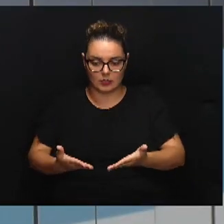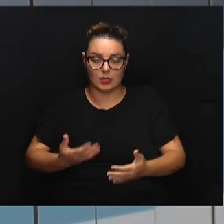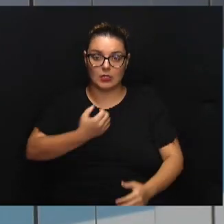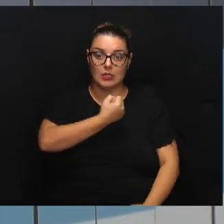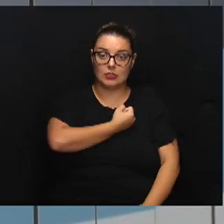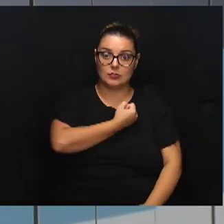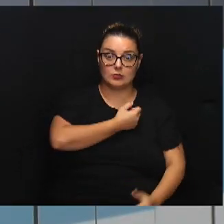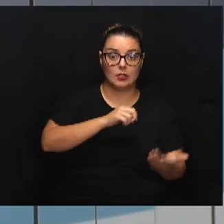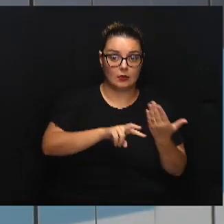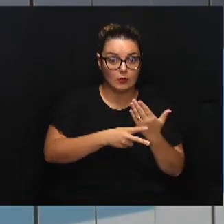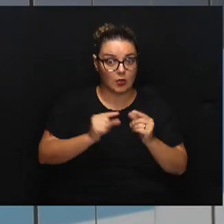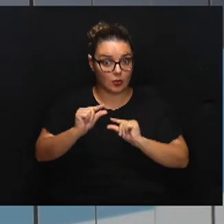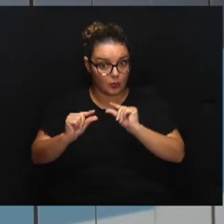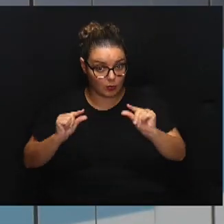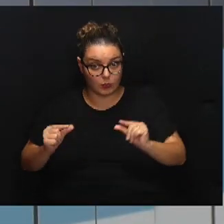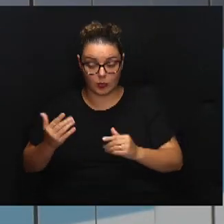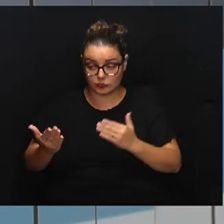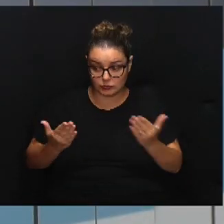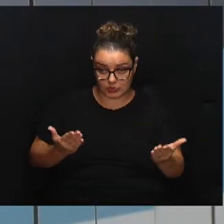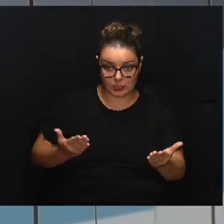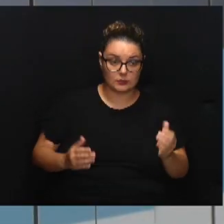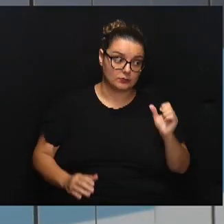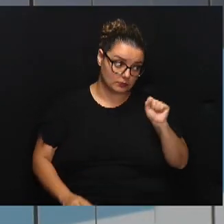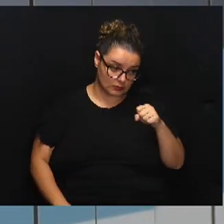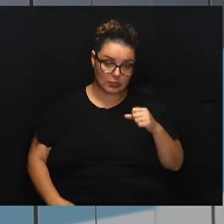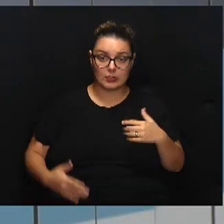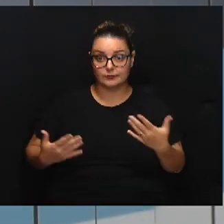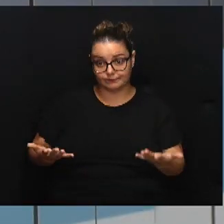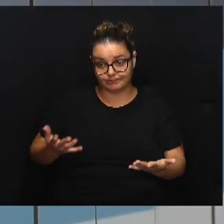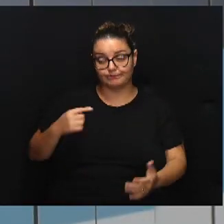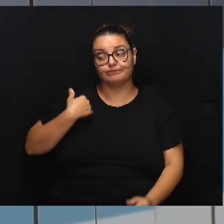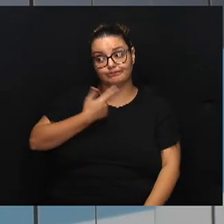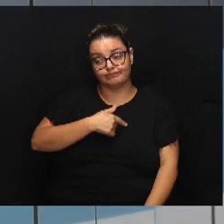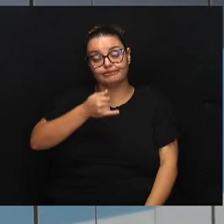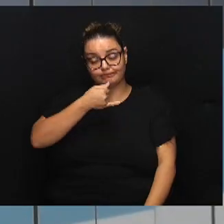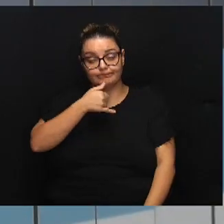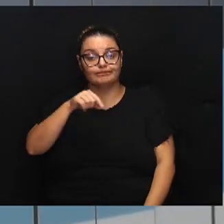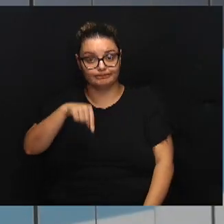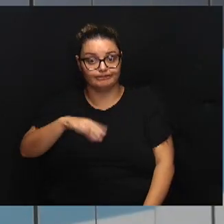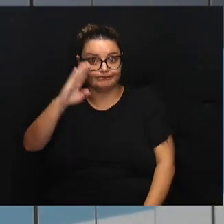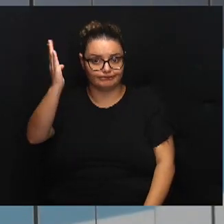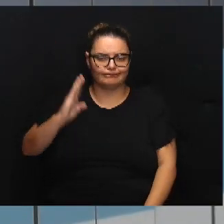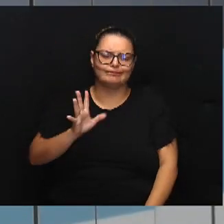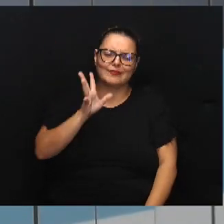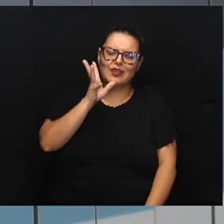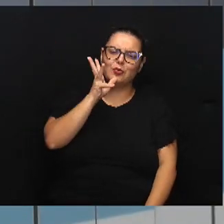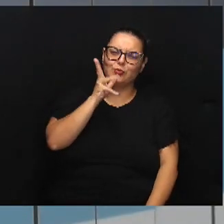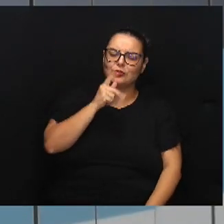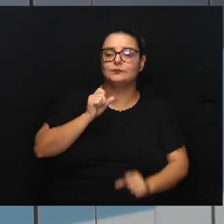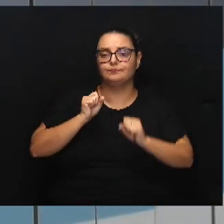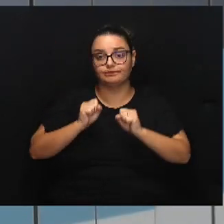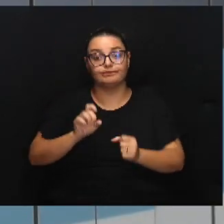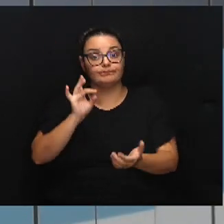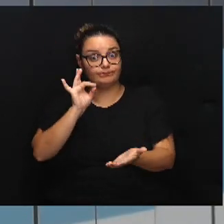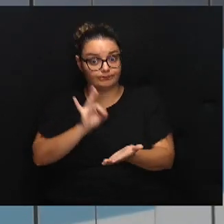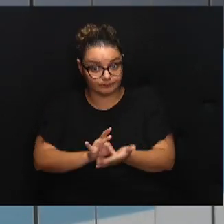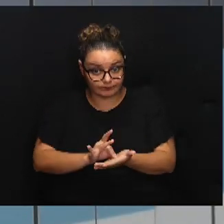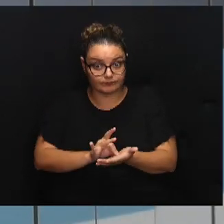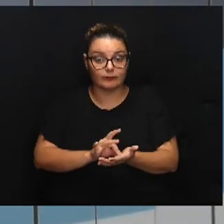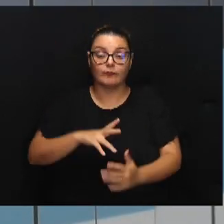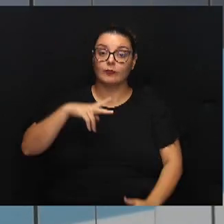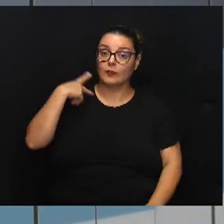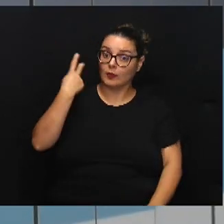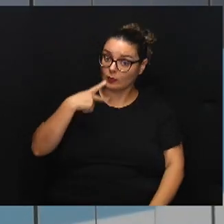reflete um pouco de cada uma delas. Tá. Nós, infelizmente, no Brasil, demorou muito para que a gente pudesse, de fato, ter uma